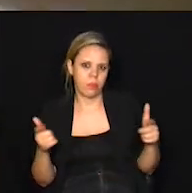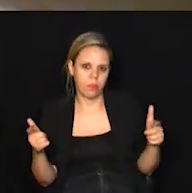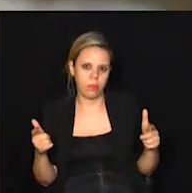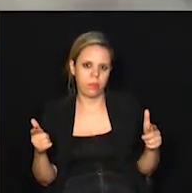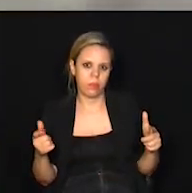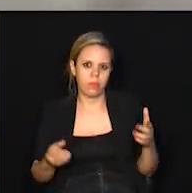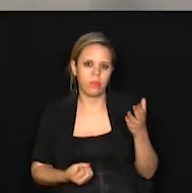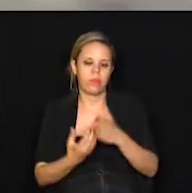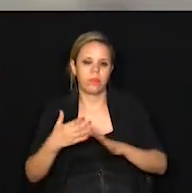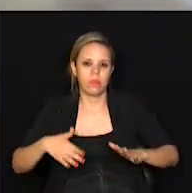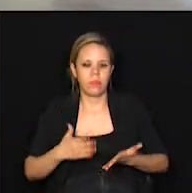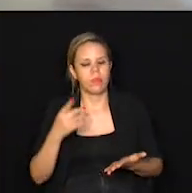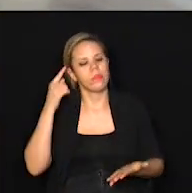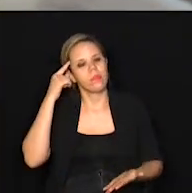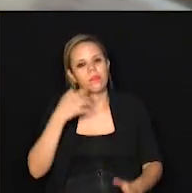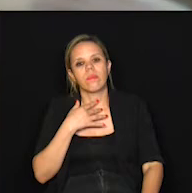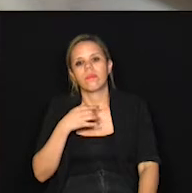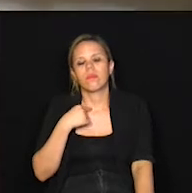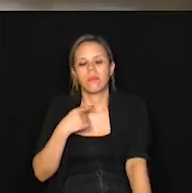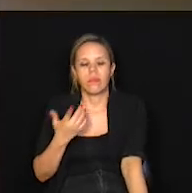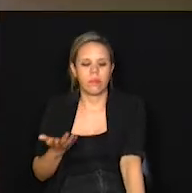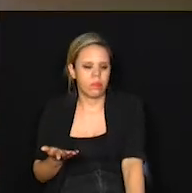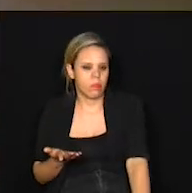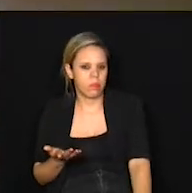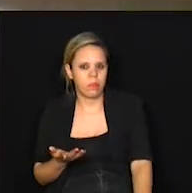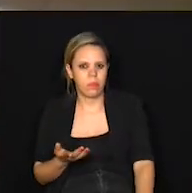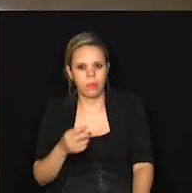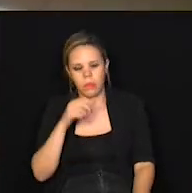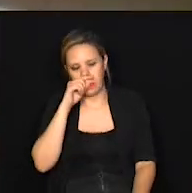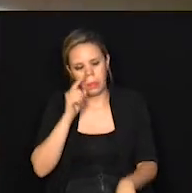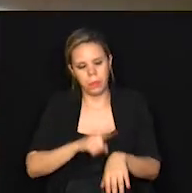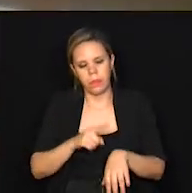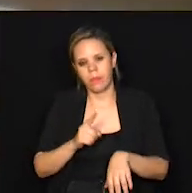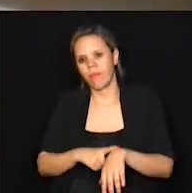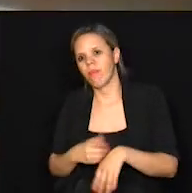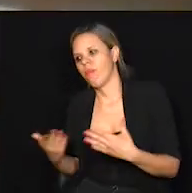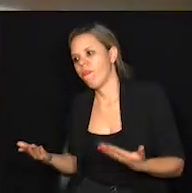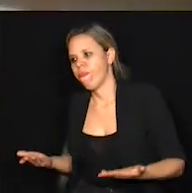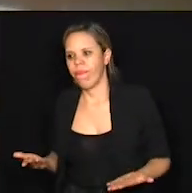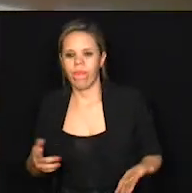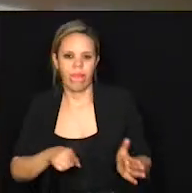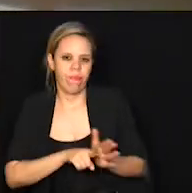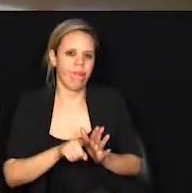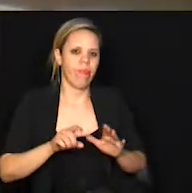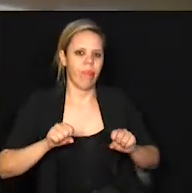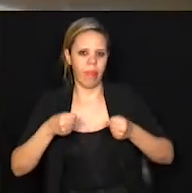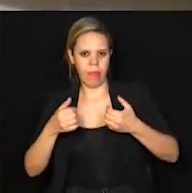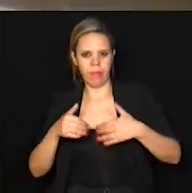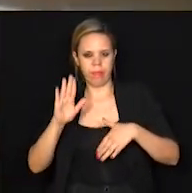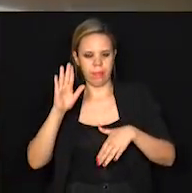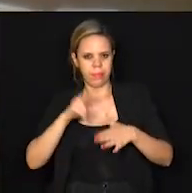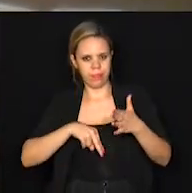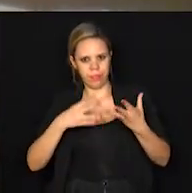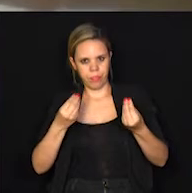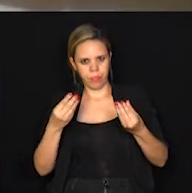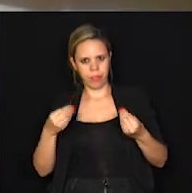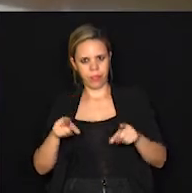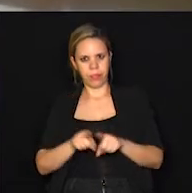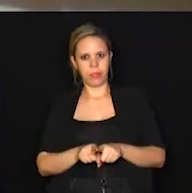e aprovados pela Anvisa, então nós temos também condições de estar higienizando os